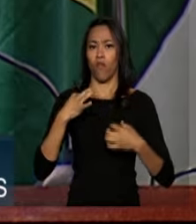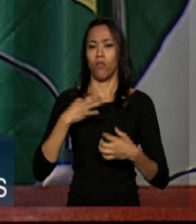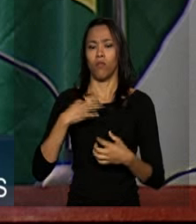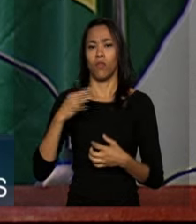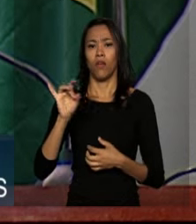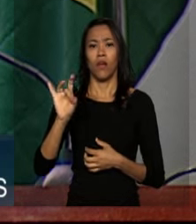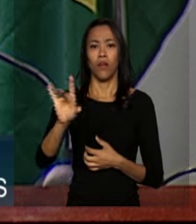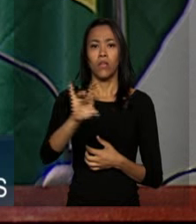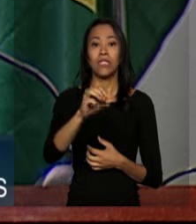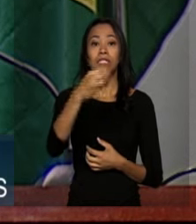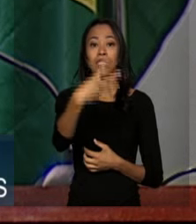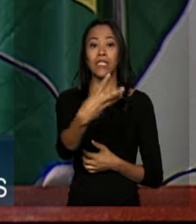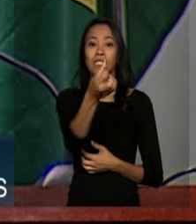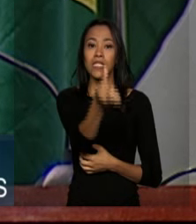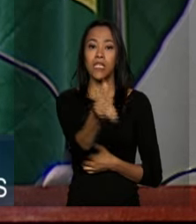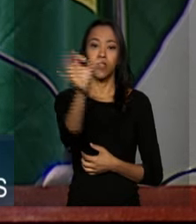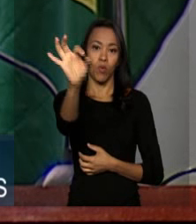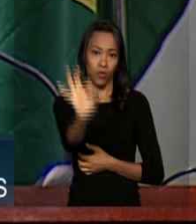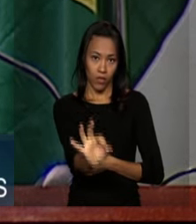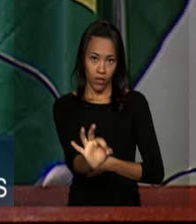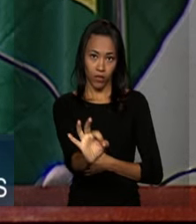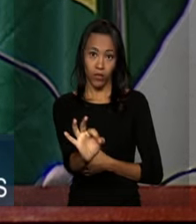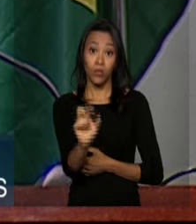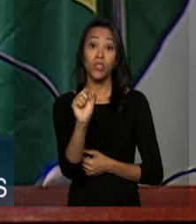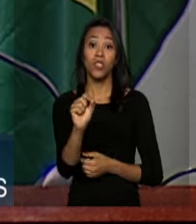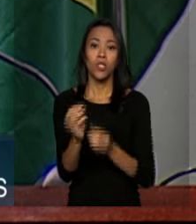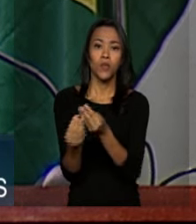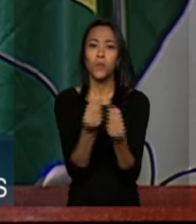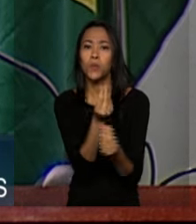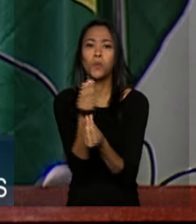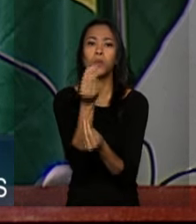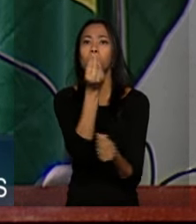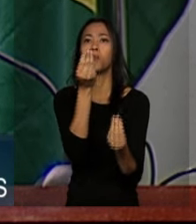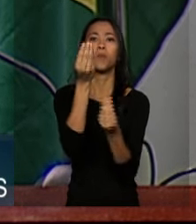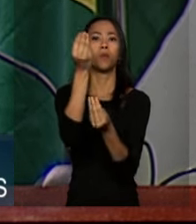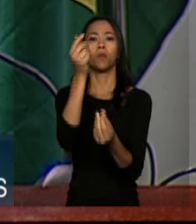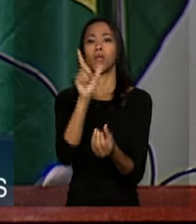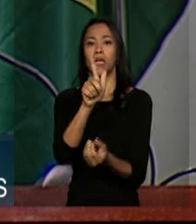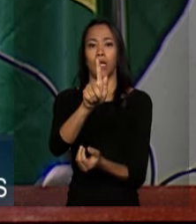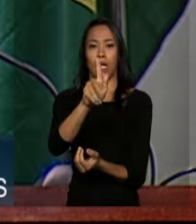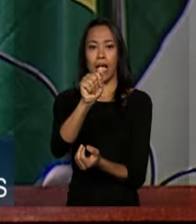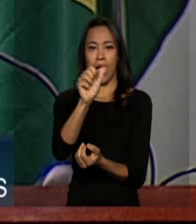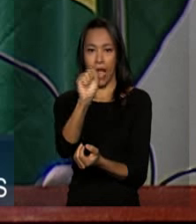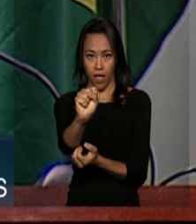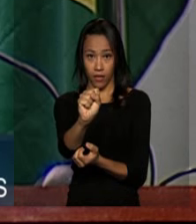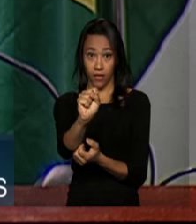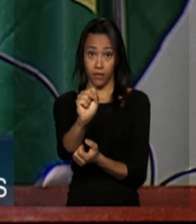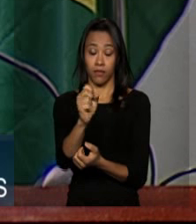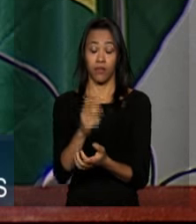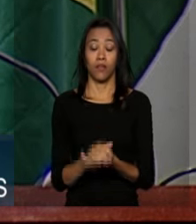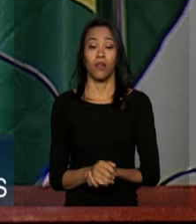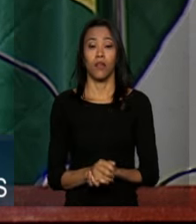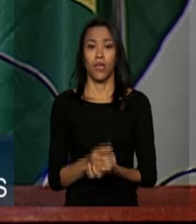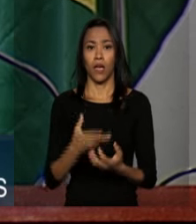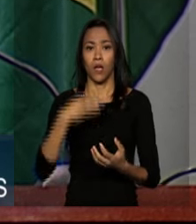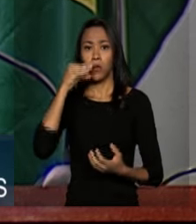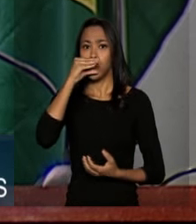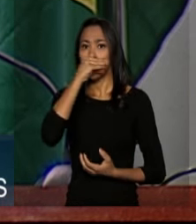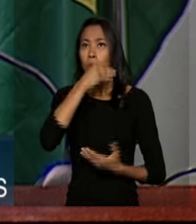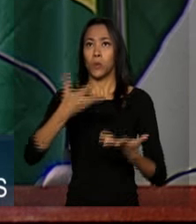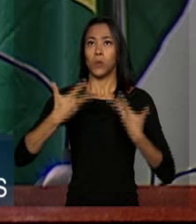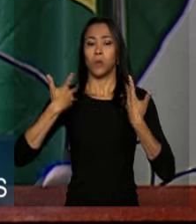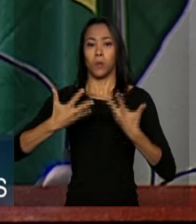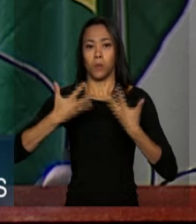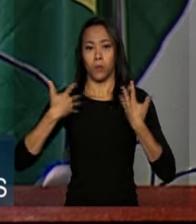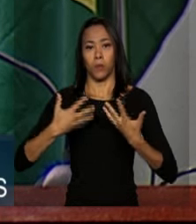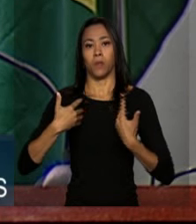36% da emissão de gases de efeito estufa. Temos consciência de que